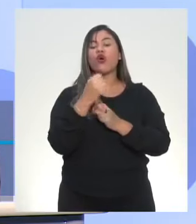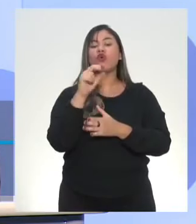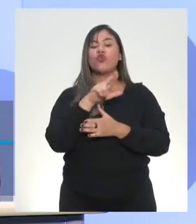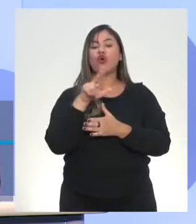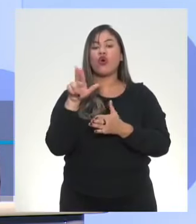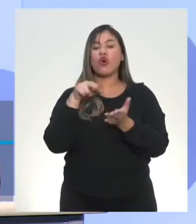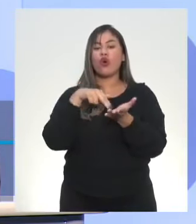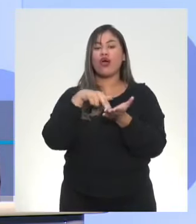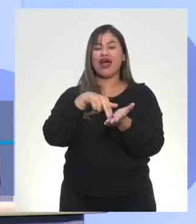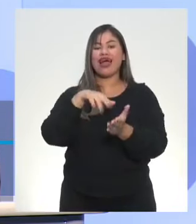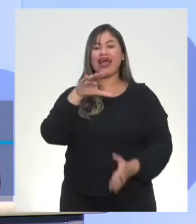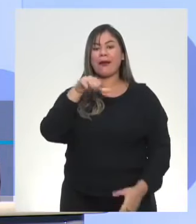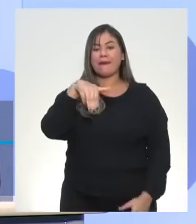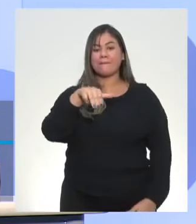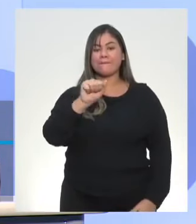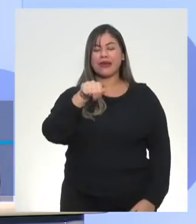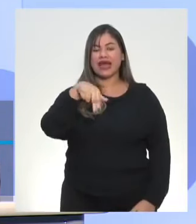Carta de